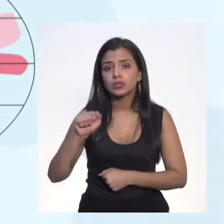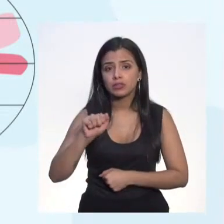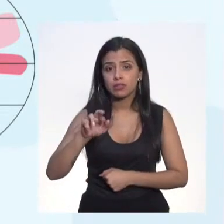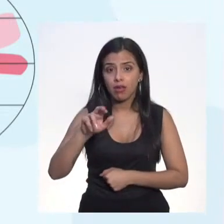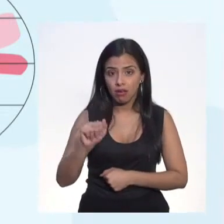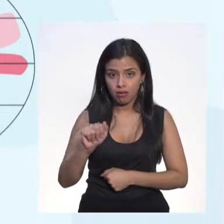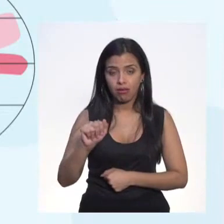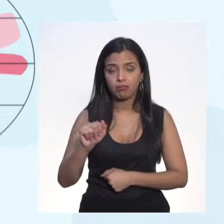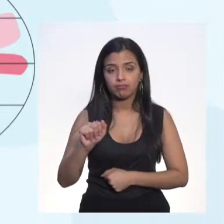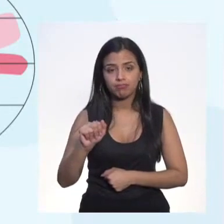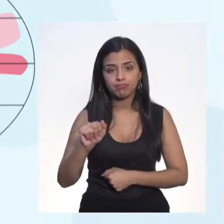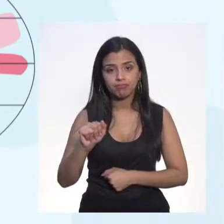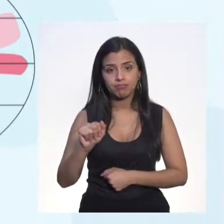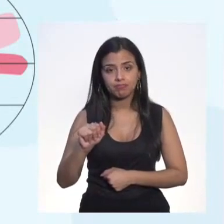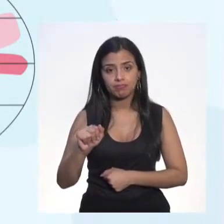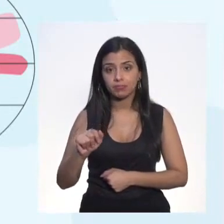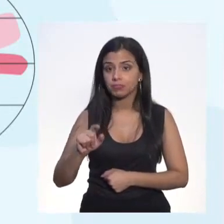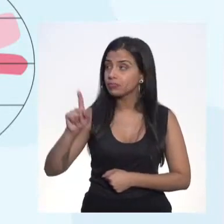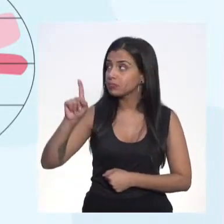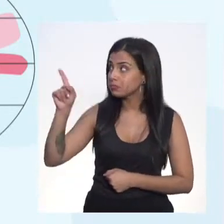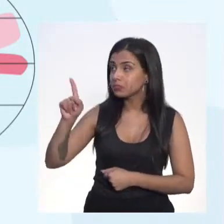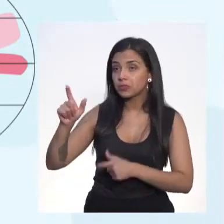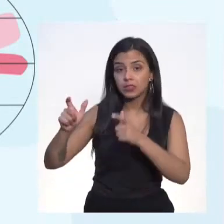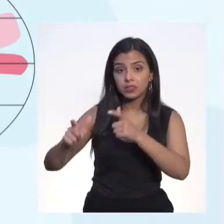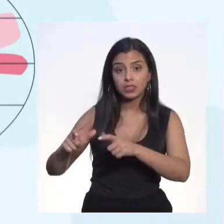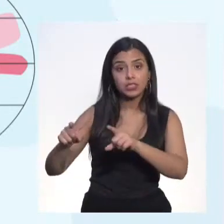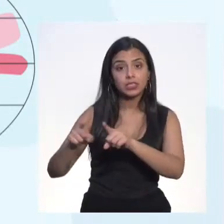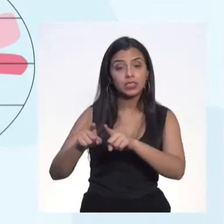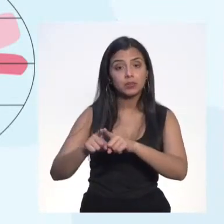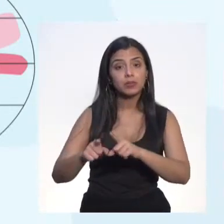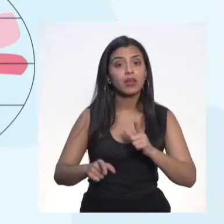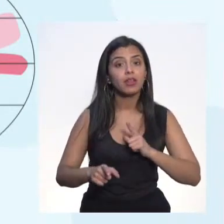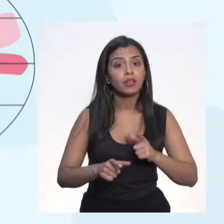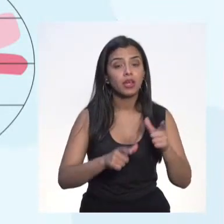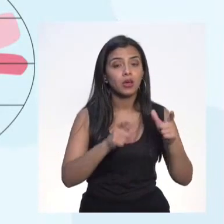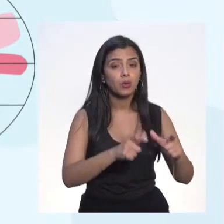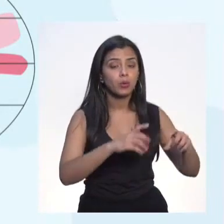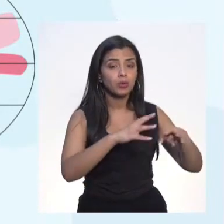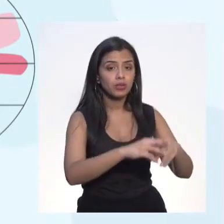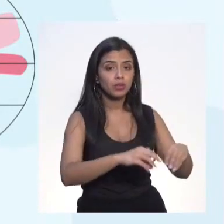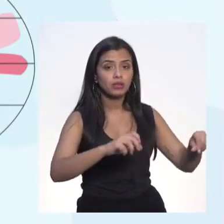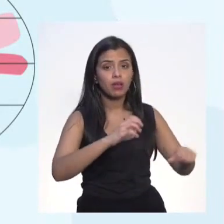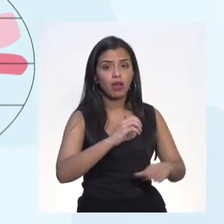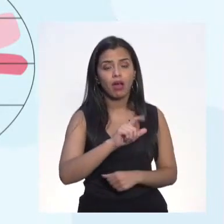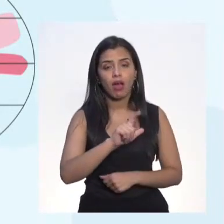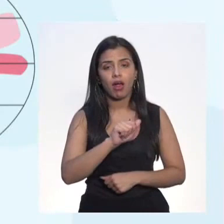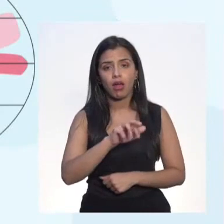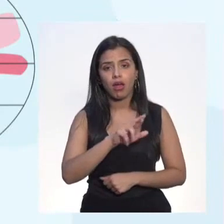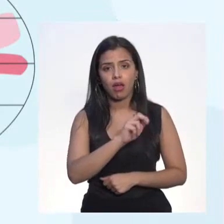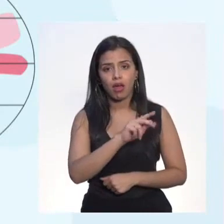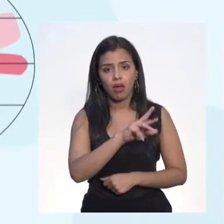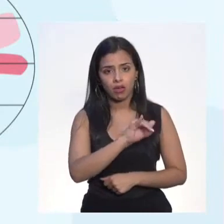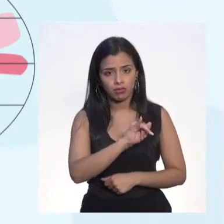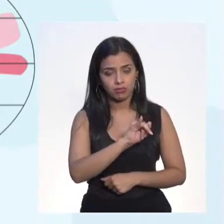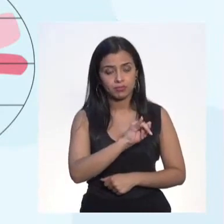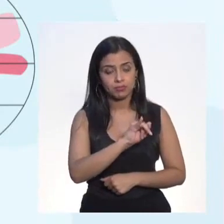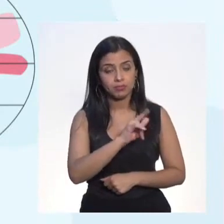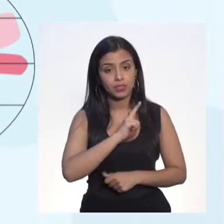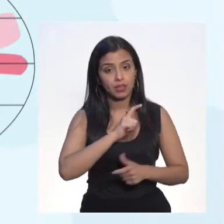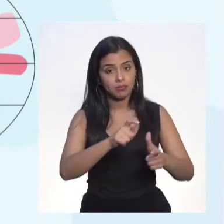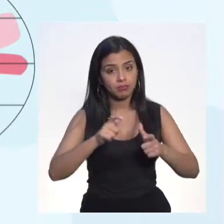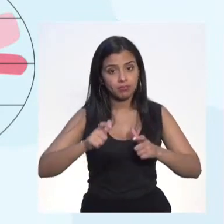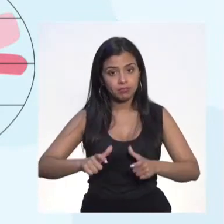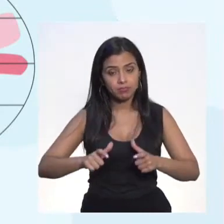a mesma coisa nessa região aqui. Nós temos o deserto de Kalahari. Nessa região, nós temos o deserto de Gibson,